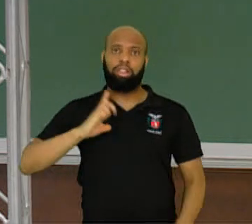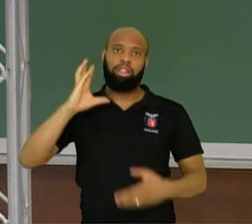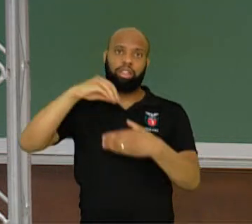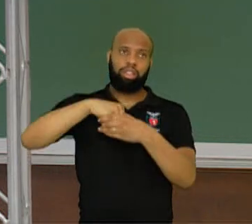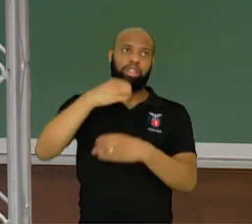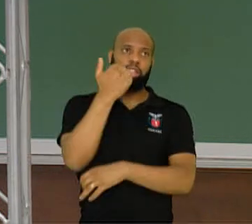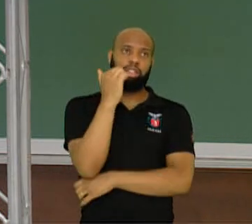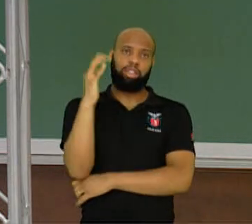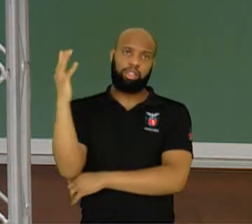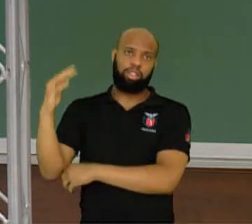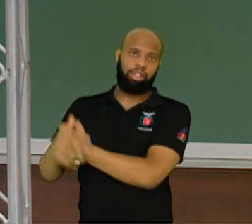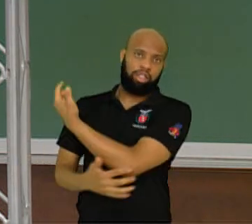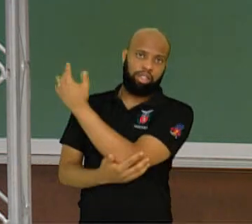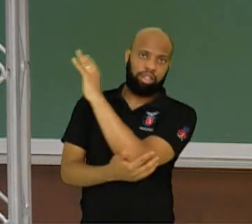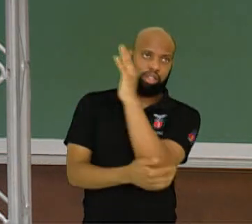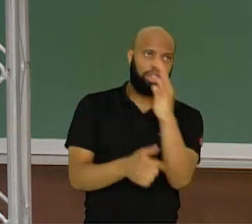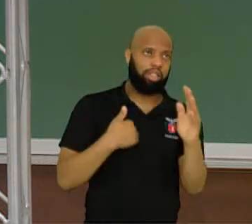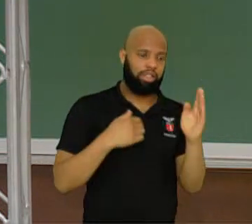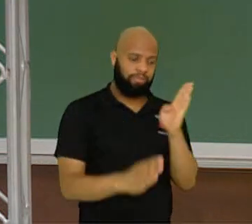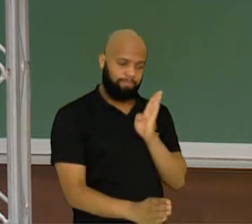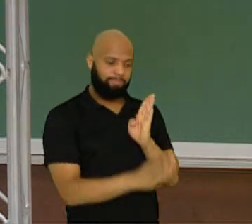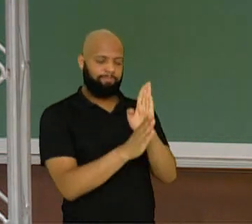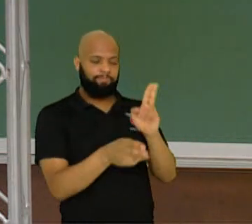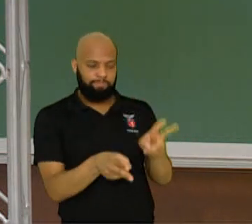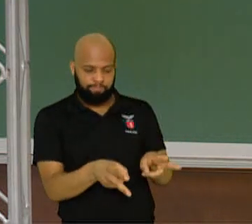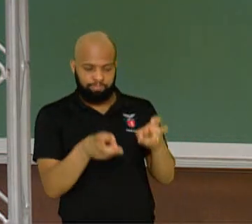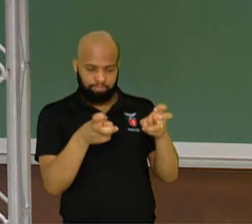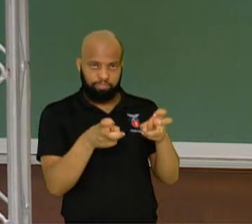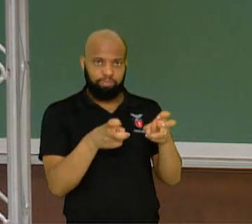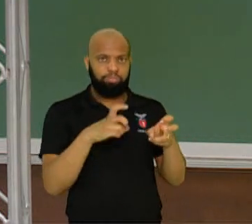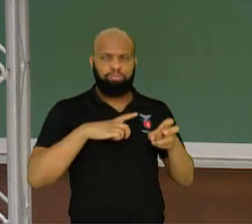natureza, que eu identifico, eu reconheço e